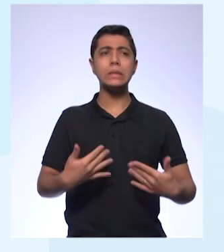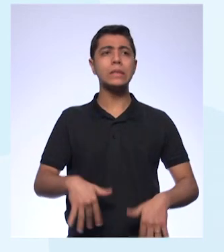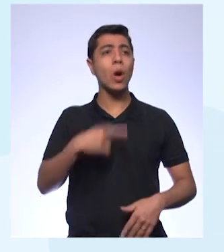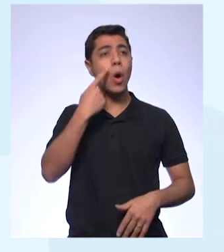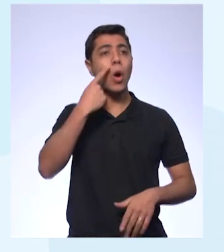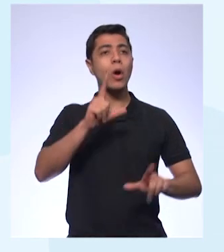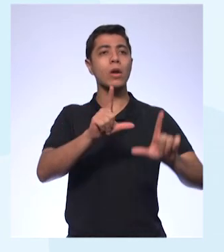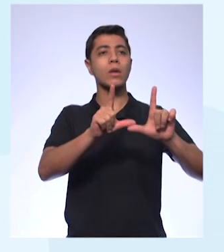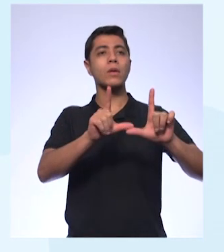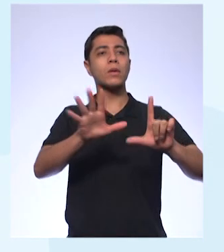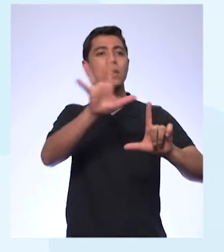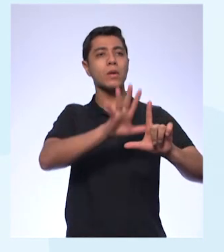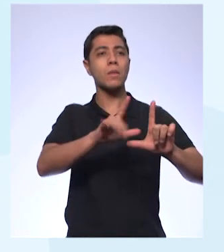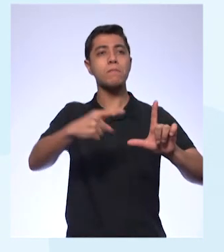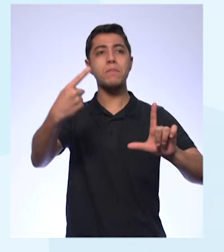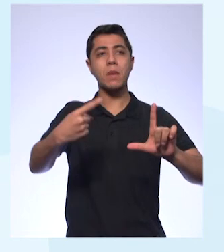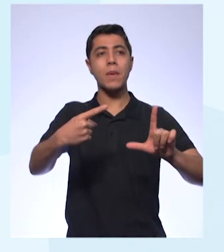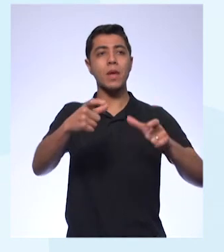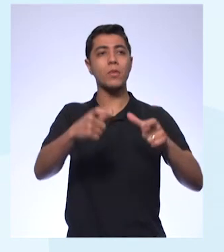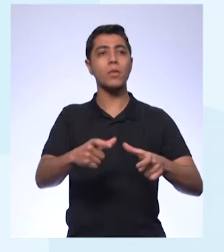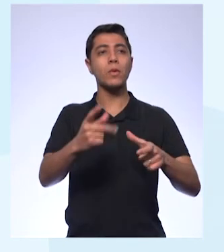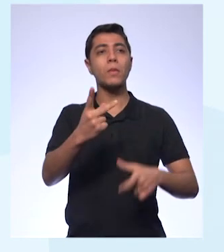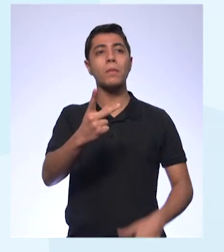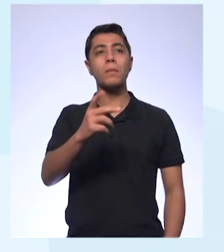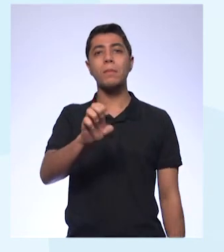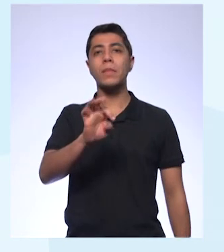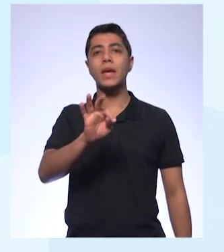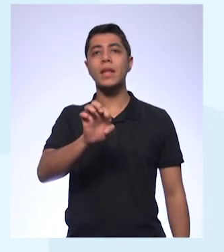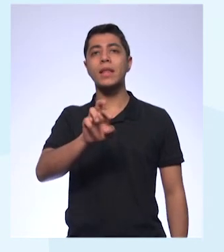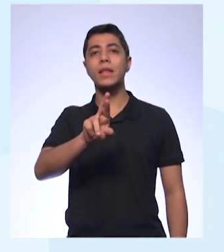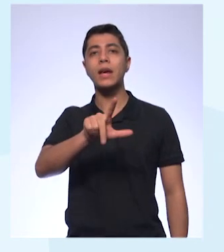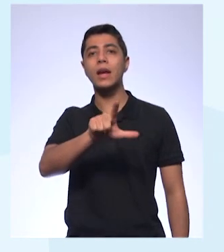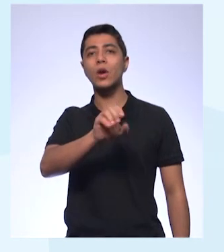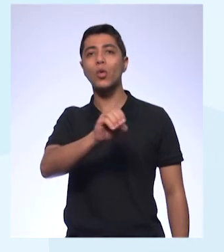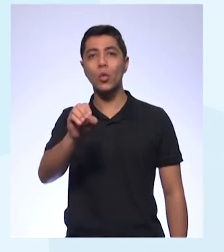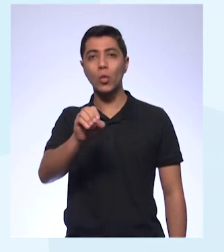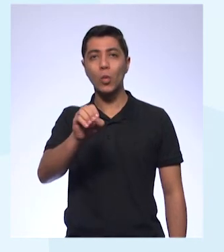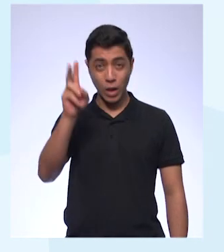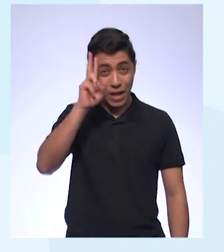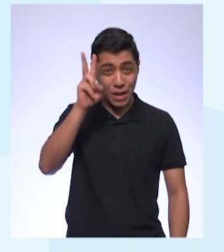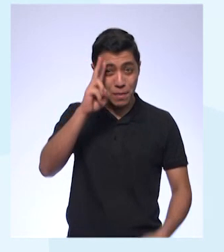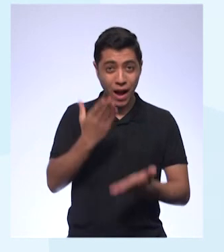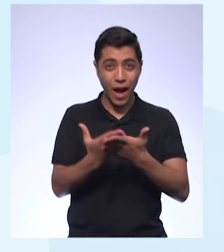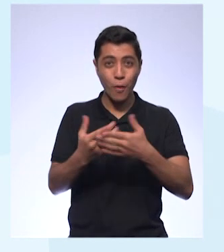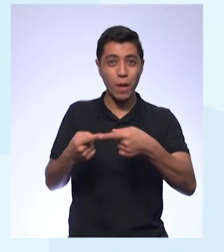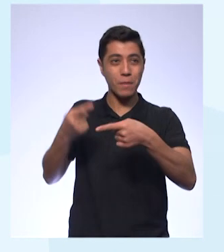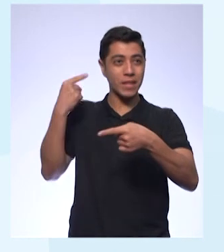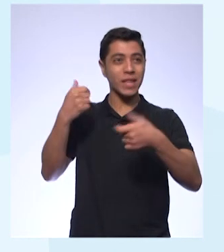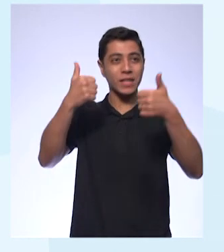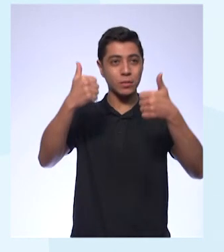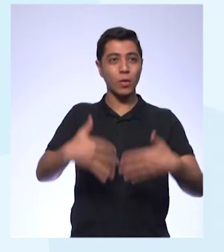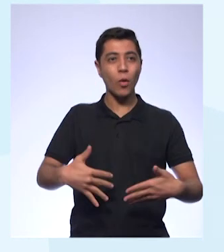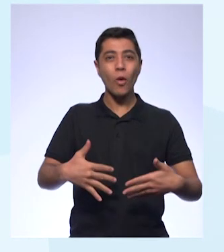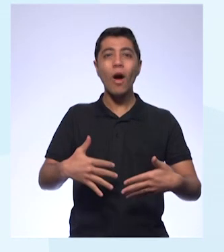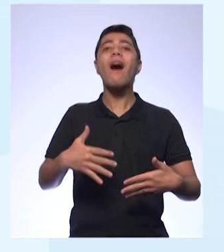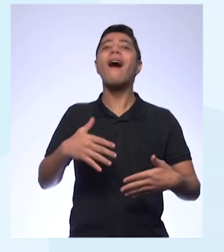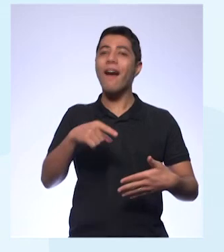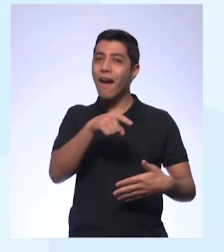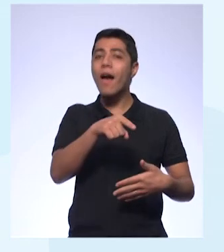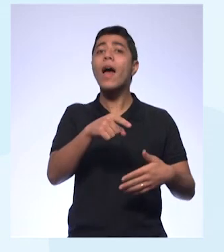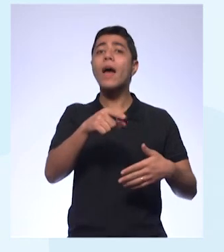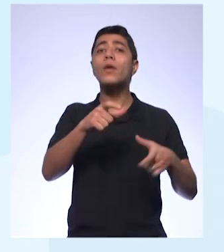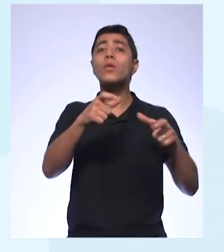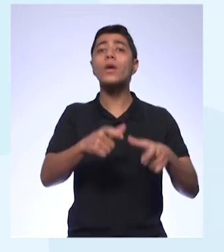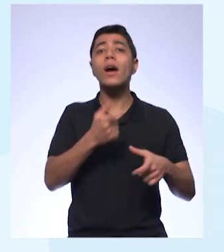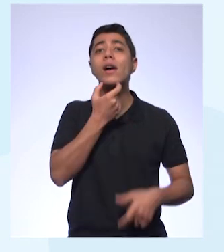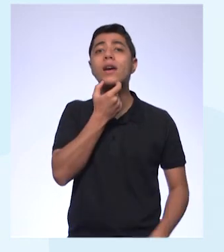falamos sobre ele rapidamente na aula passada, foi uma manifestação de trabalhadores que aconteceu em Manchester, na Inglaterra, e que foi